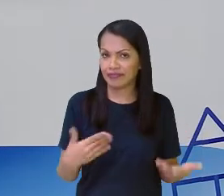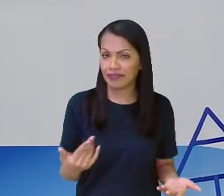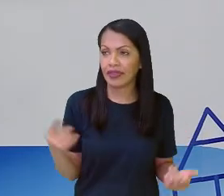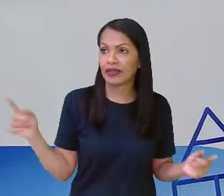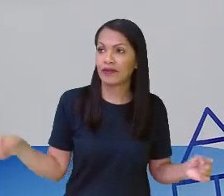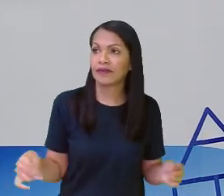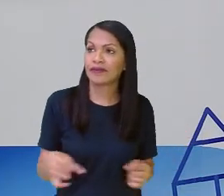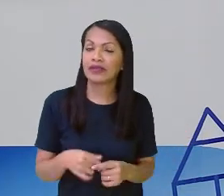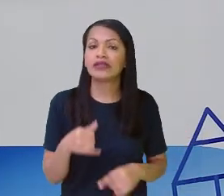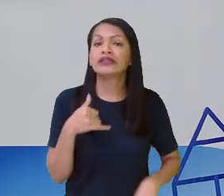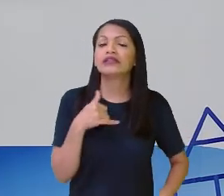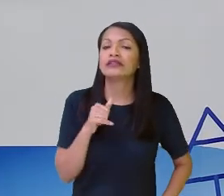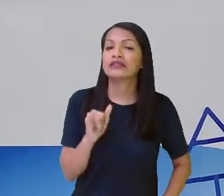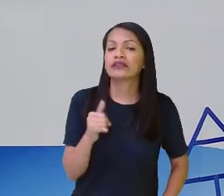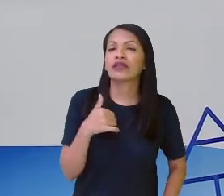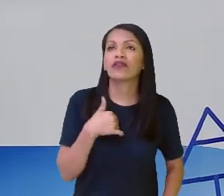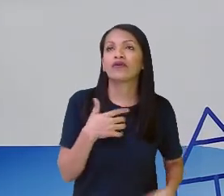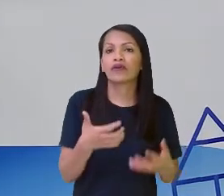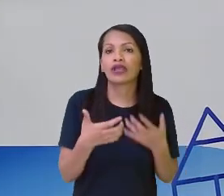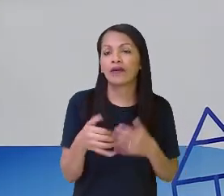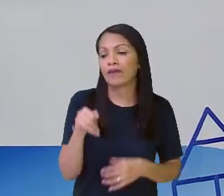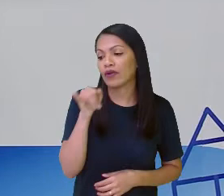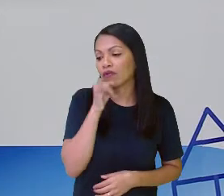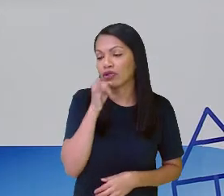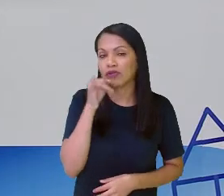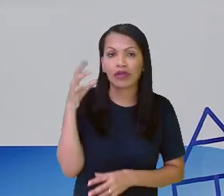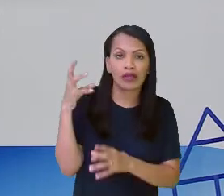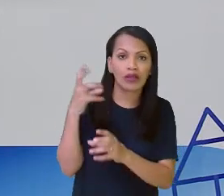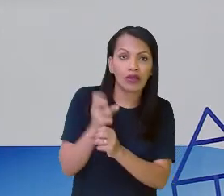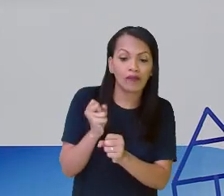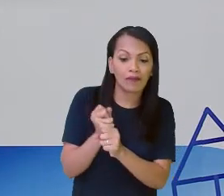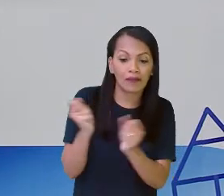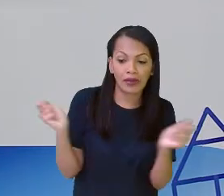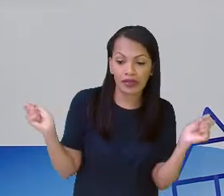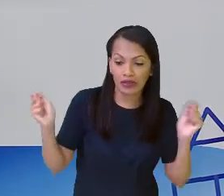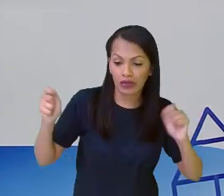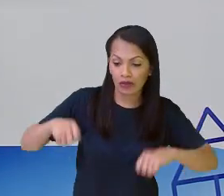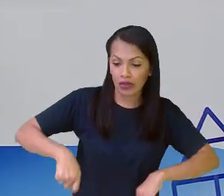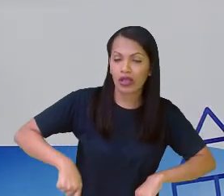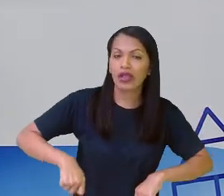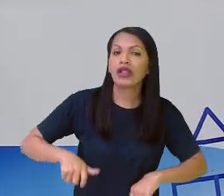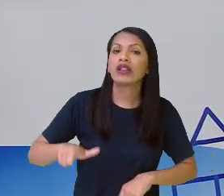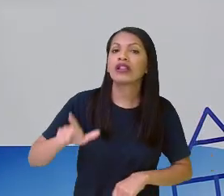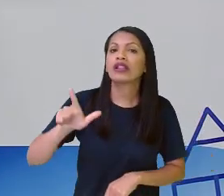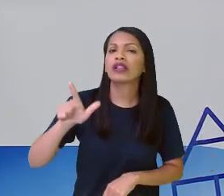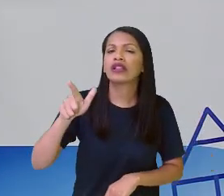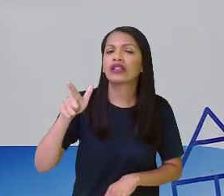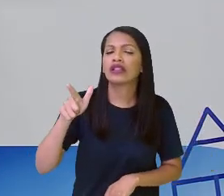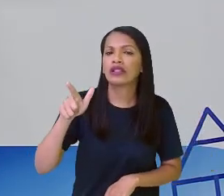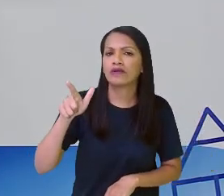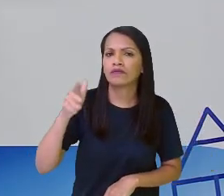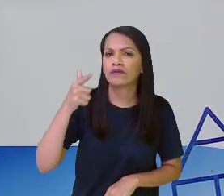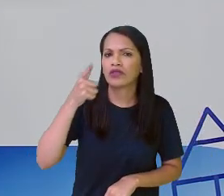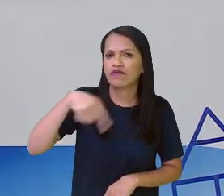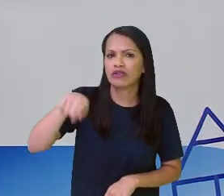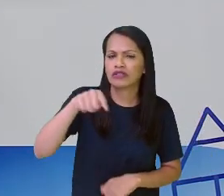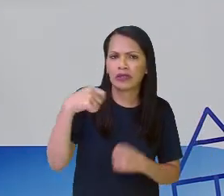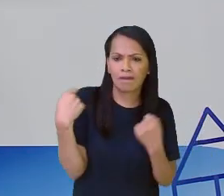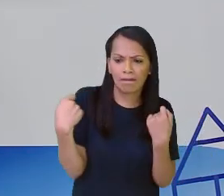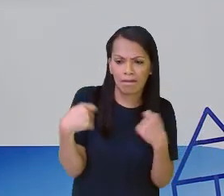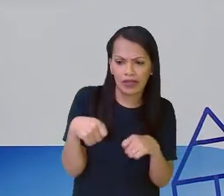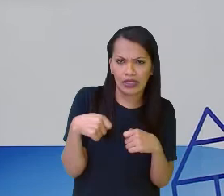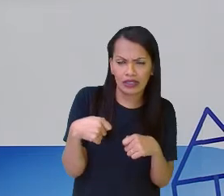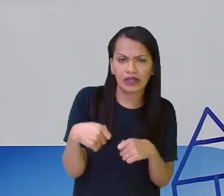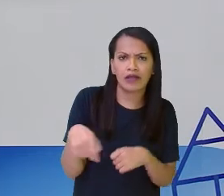ver. Se eu quisesse, por exemplo, calcular a capacidade líquida do que você precisa por dia